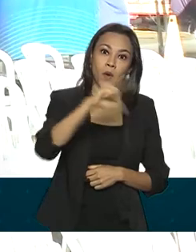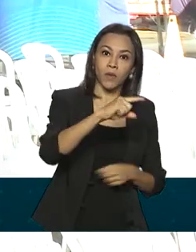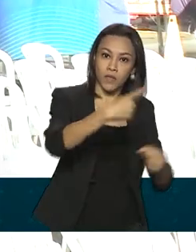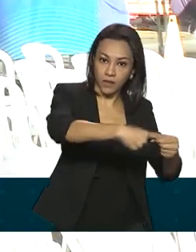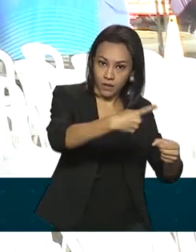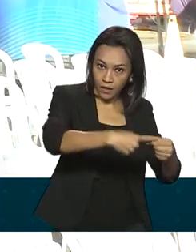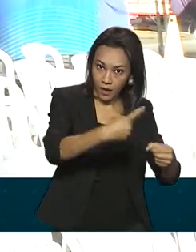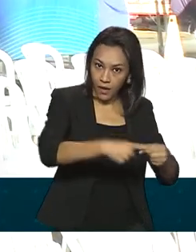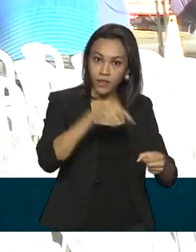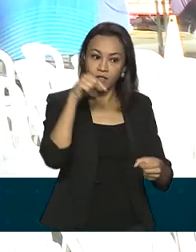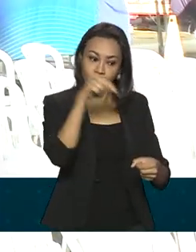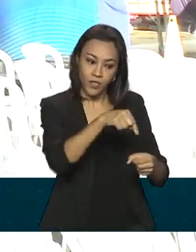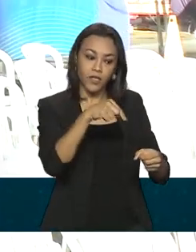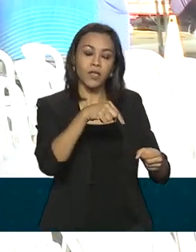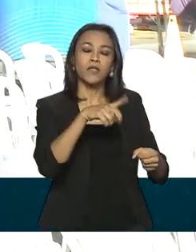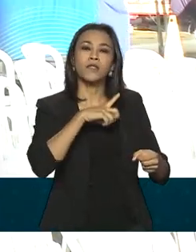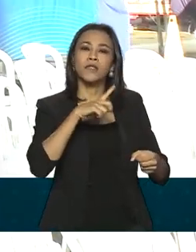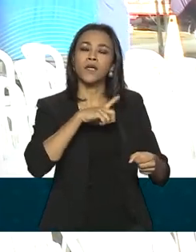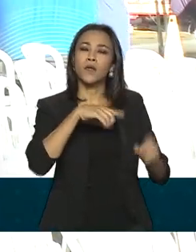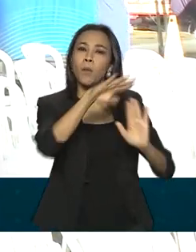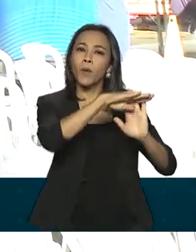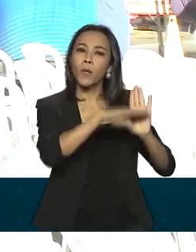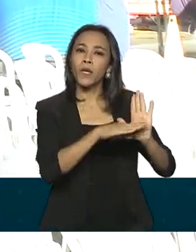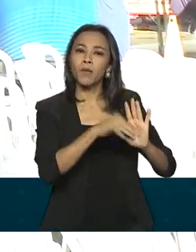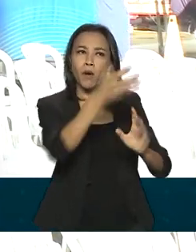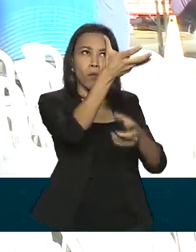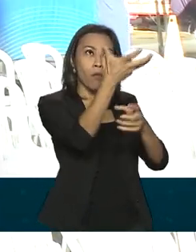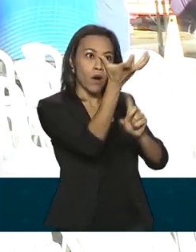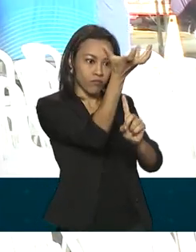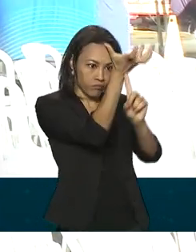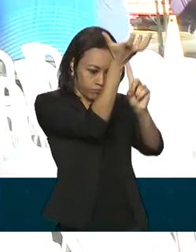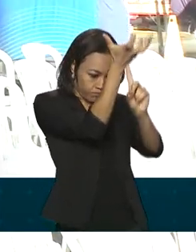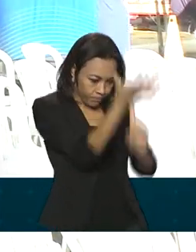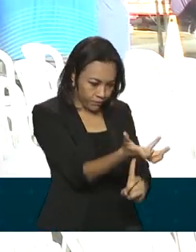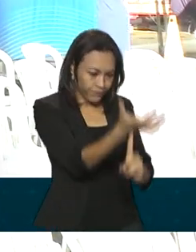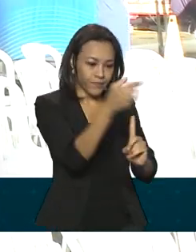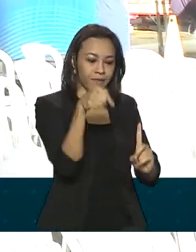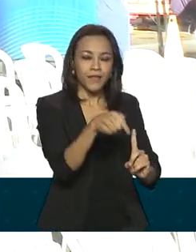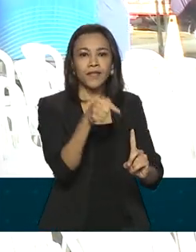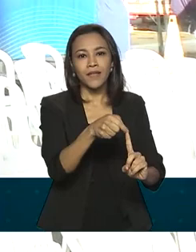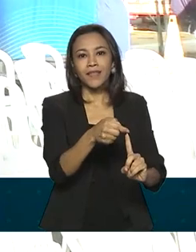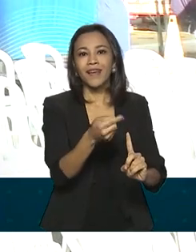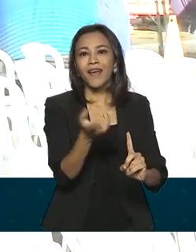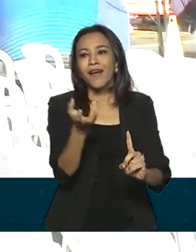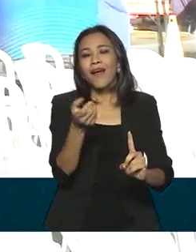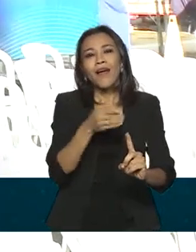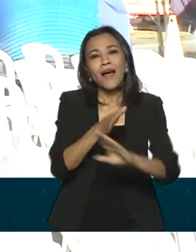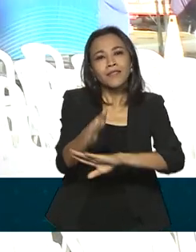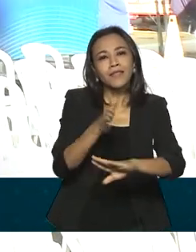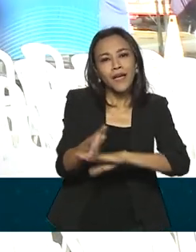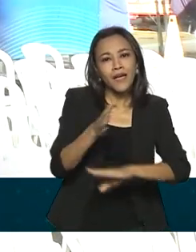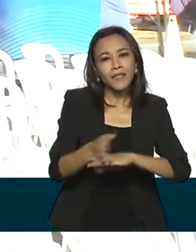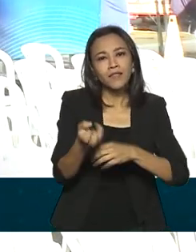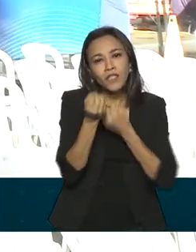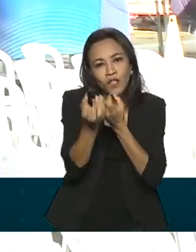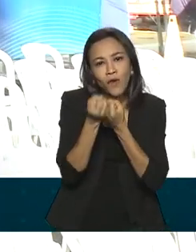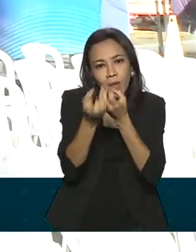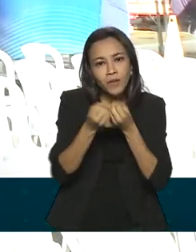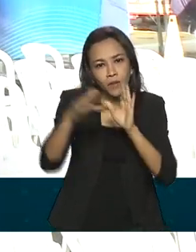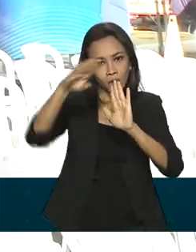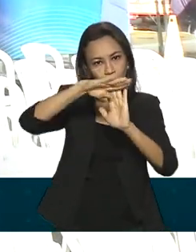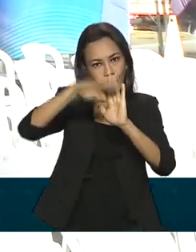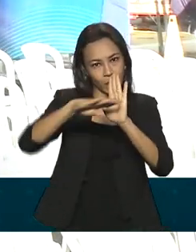do programa Digitaliza Brasil, uma antena que dá acesso ao conteúdo da EBC. Um momento de celebração